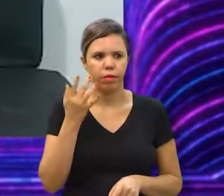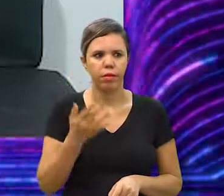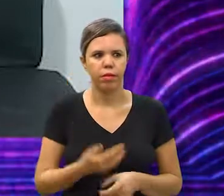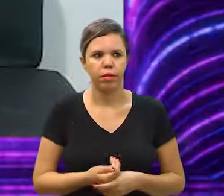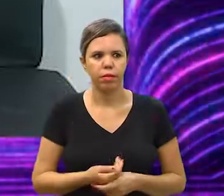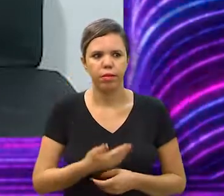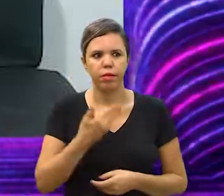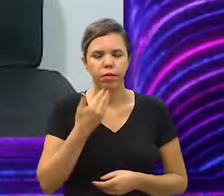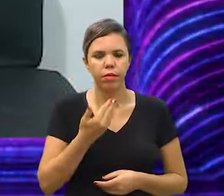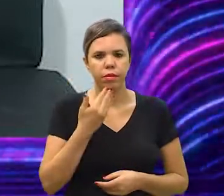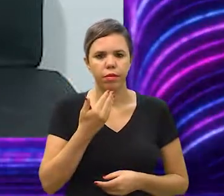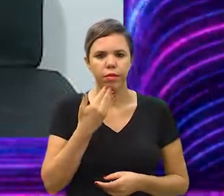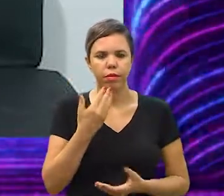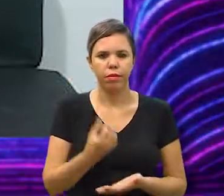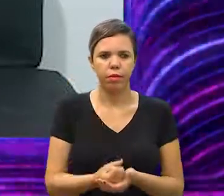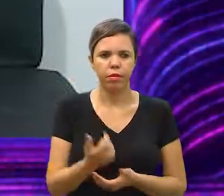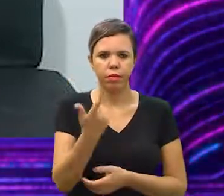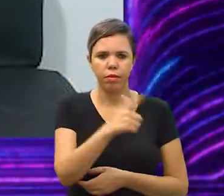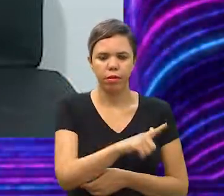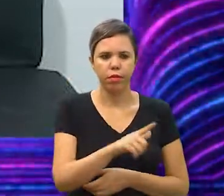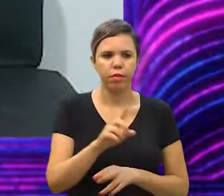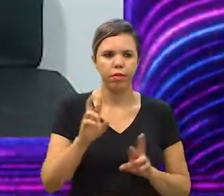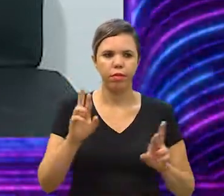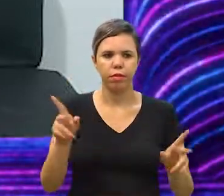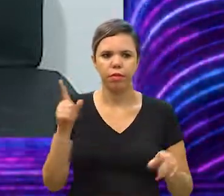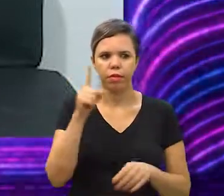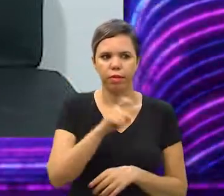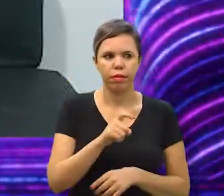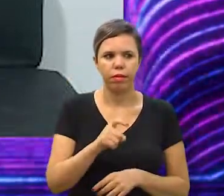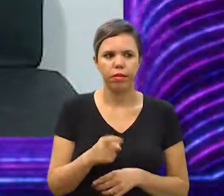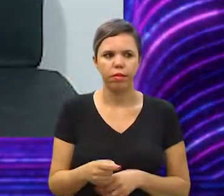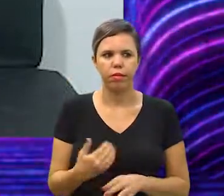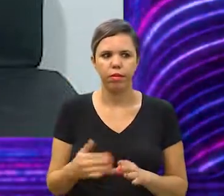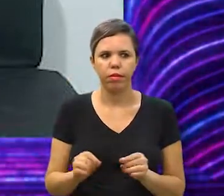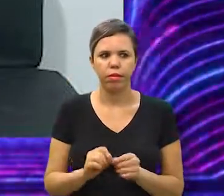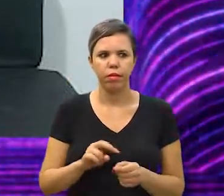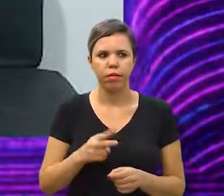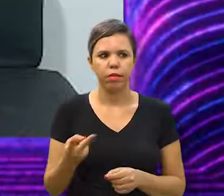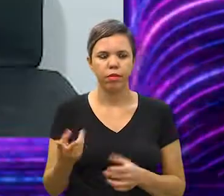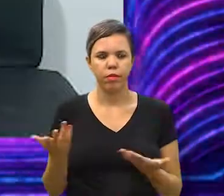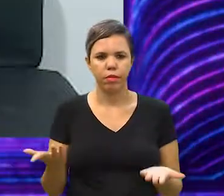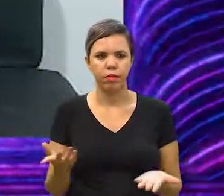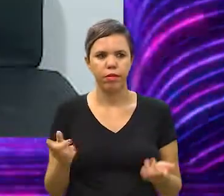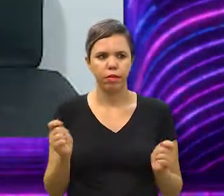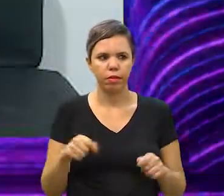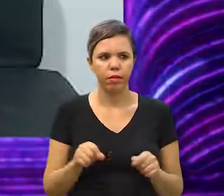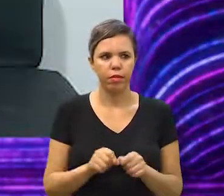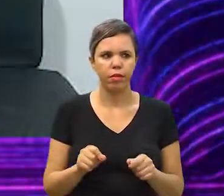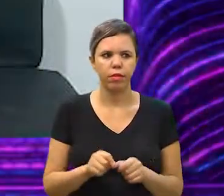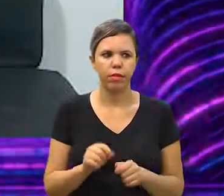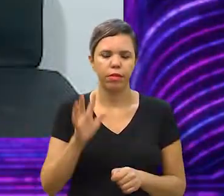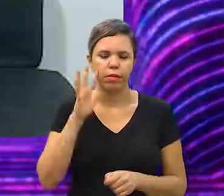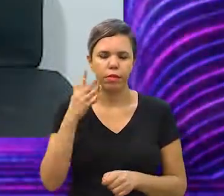mais fácil de portar. Os outros são mais complicados de fazer uma versão. Mas tem como também, vai que fico famoso aí um